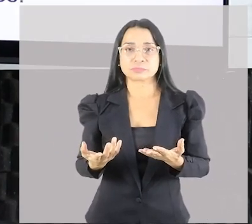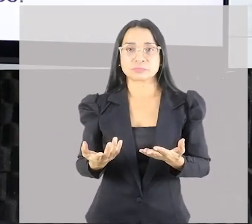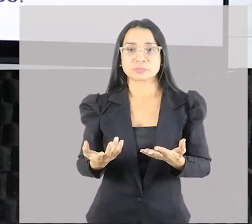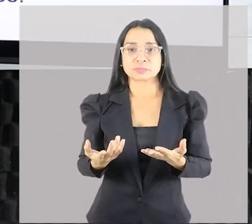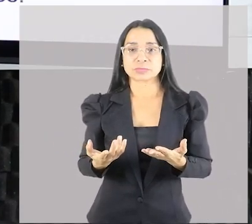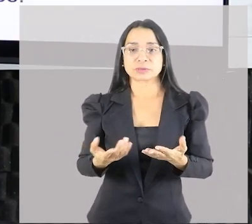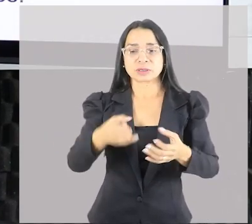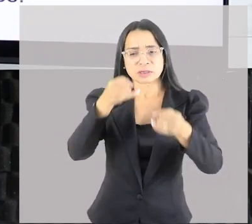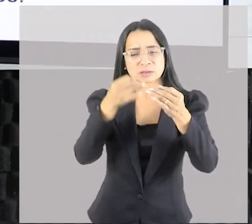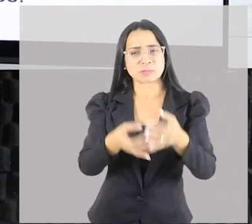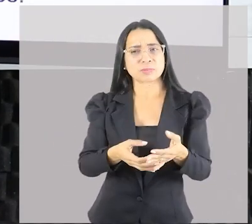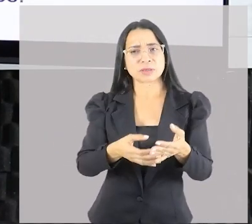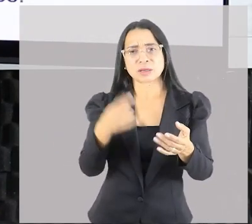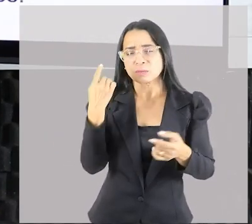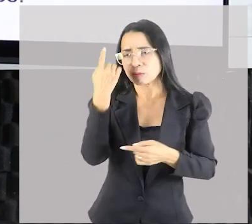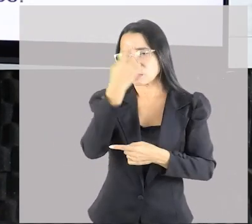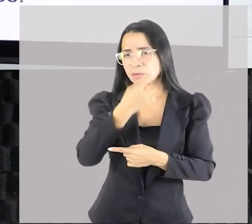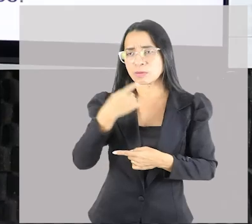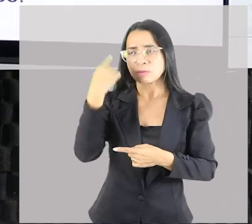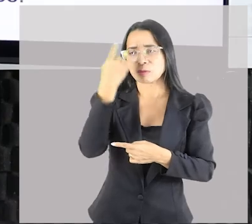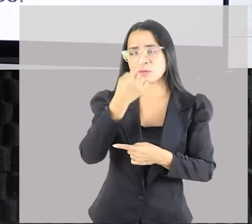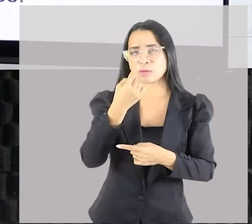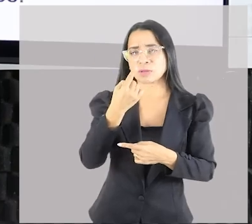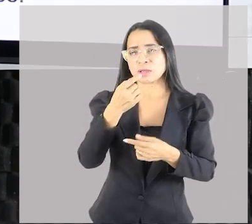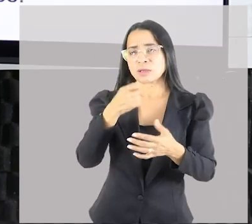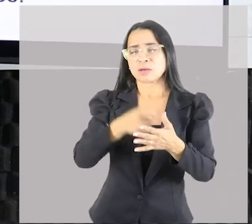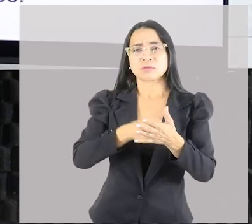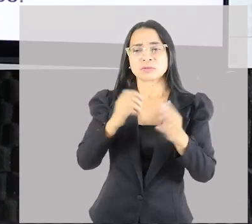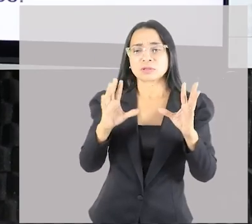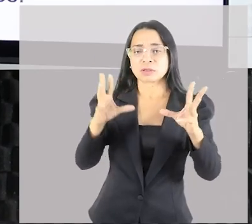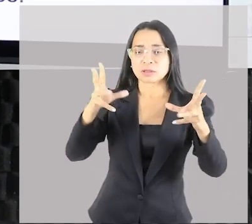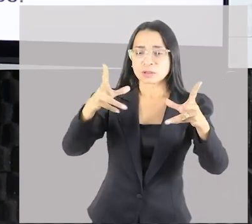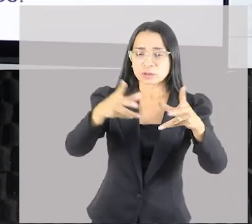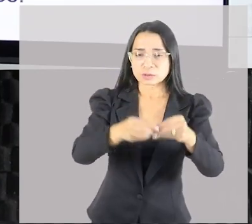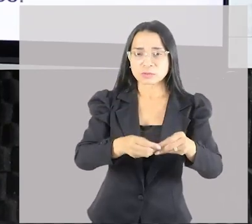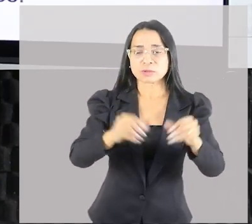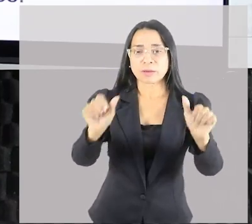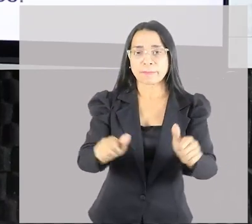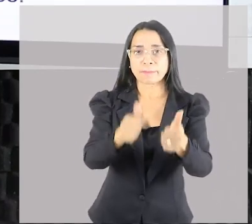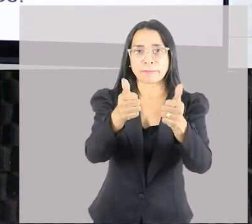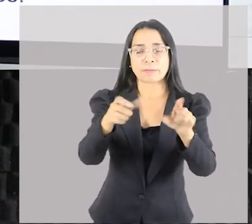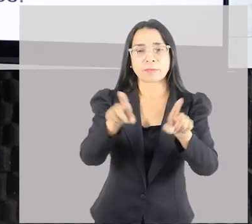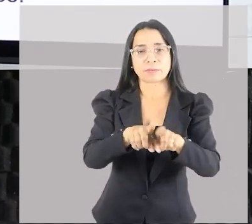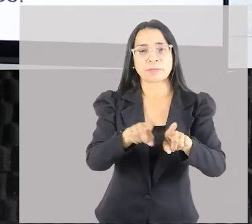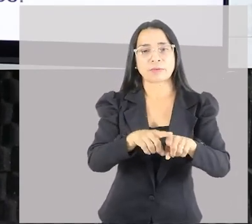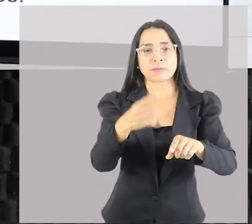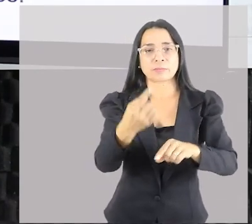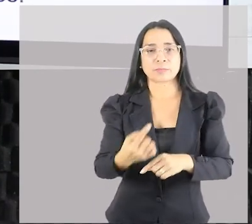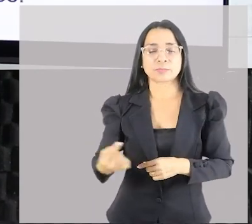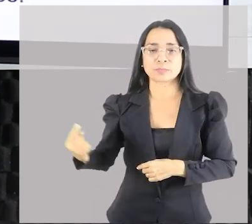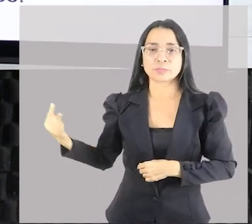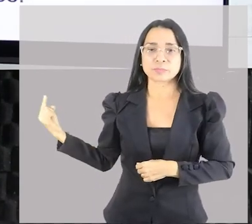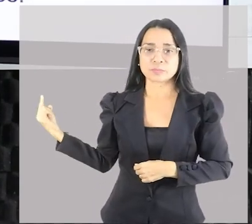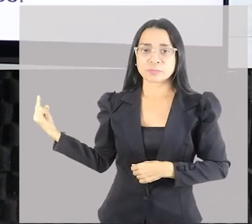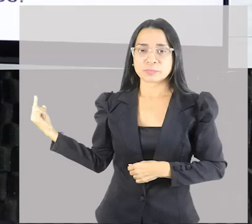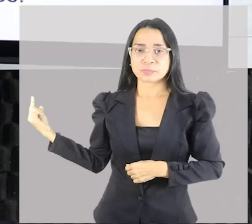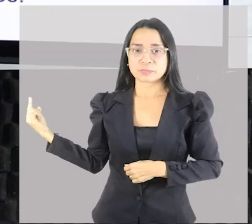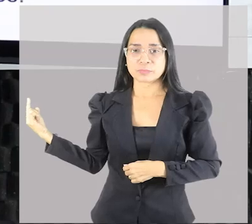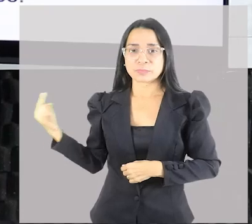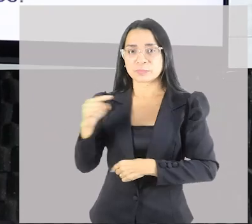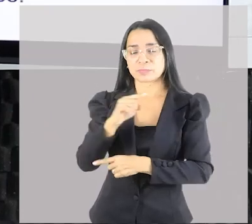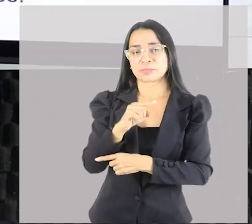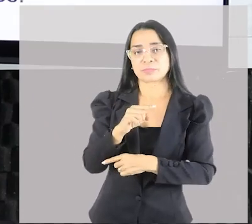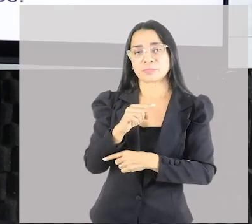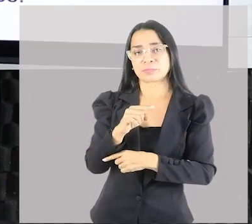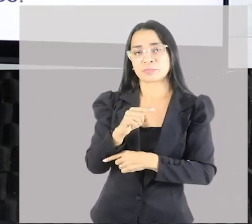4 horas falando sobre o Bom Meu Boi, mas eu vou tentar sintetizar da maneira mais rápida possível e melhor também. Bom Meu Boi de sotaque de zabumba é